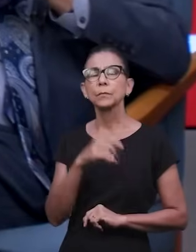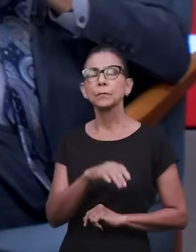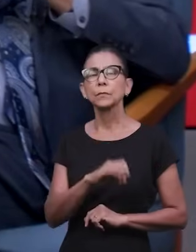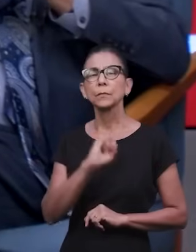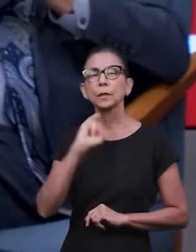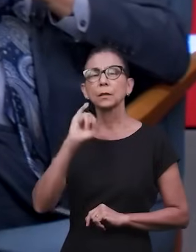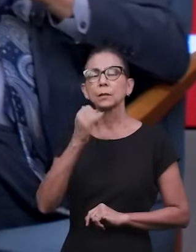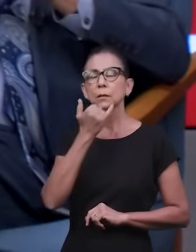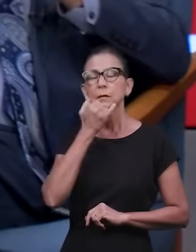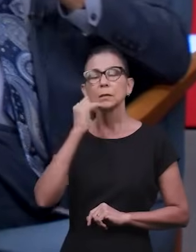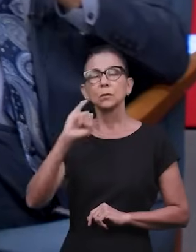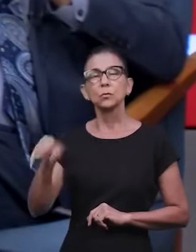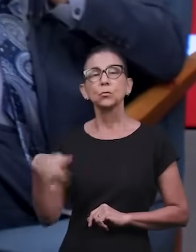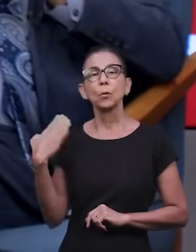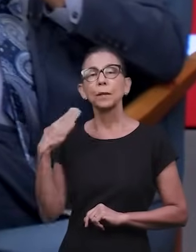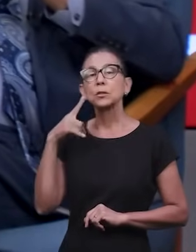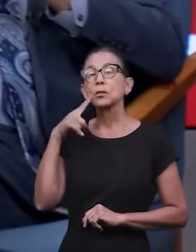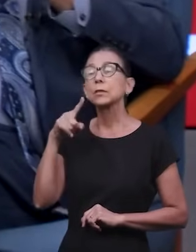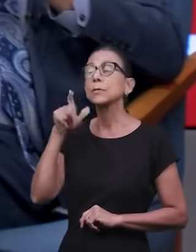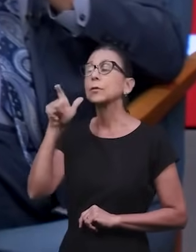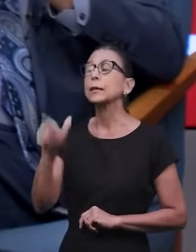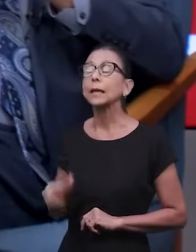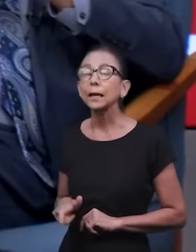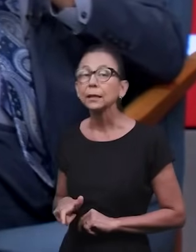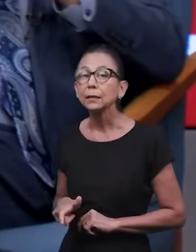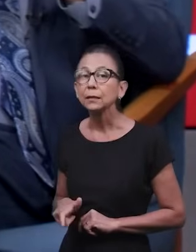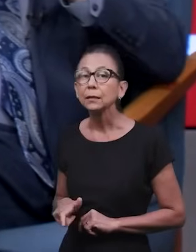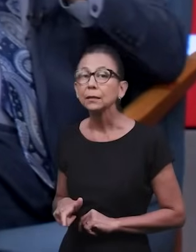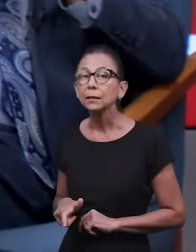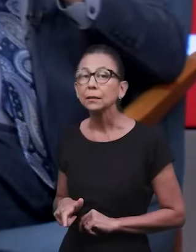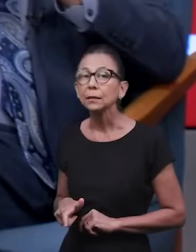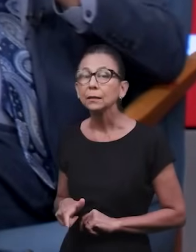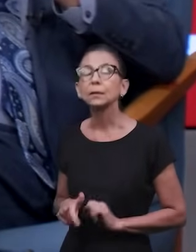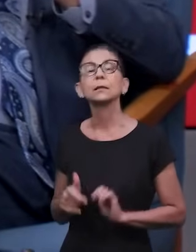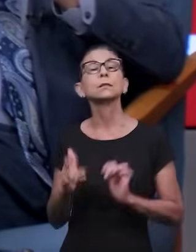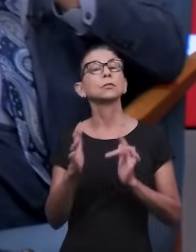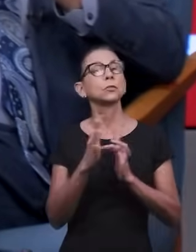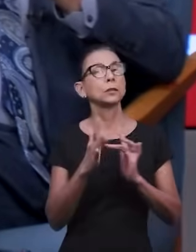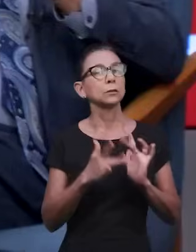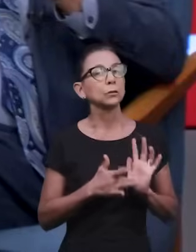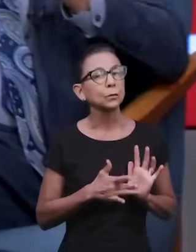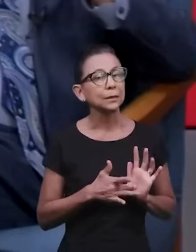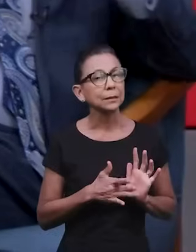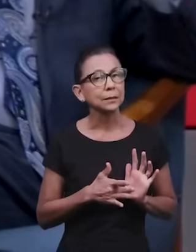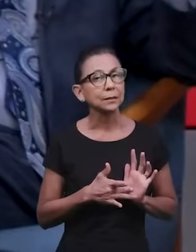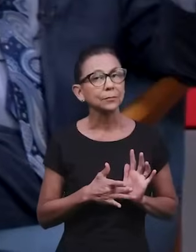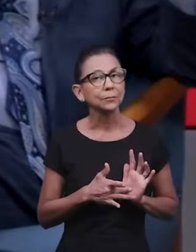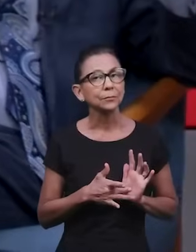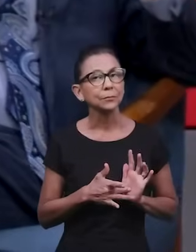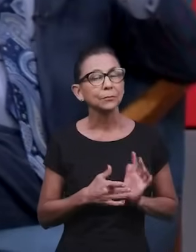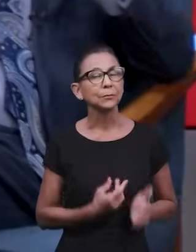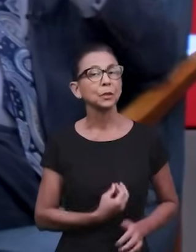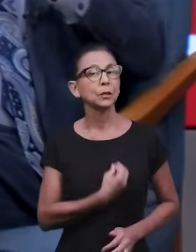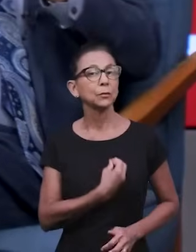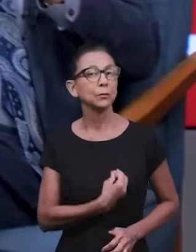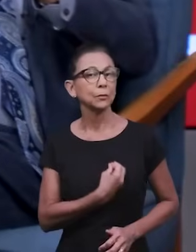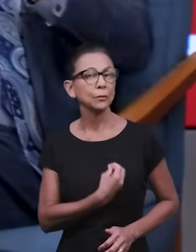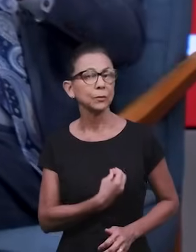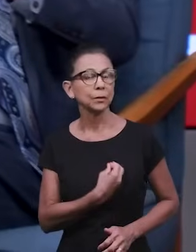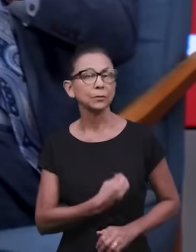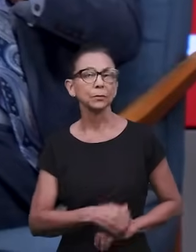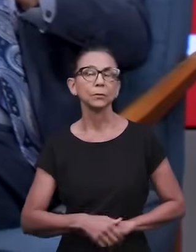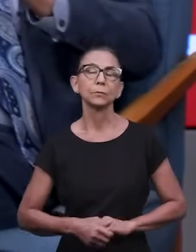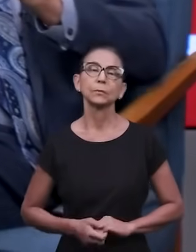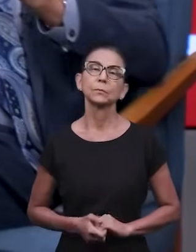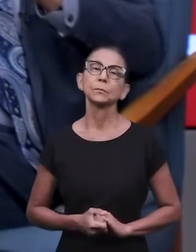vivo na vida da igreja então a palavra viva o ministério é